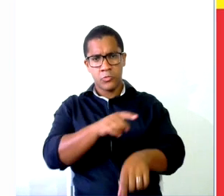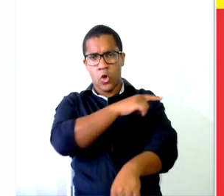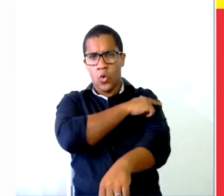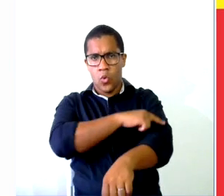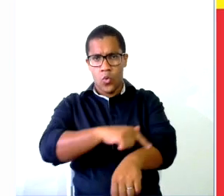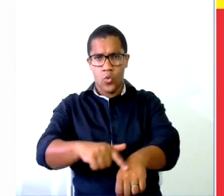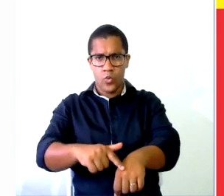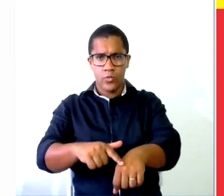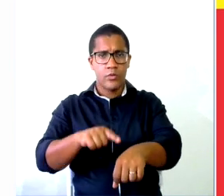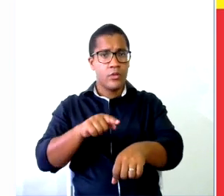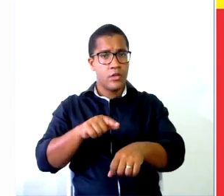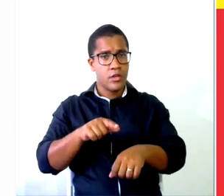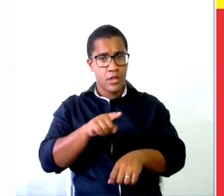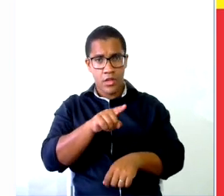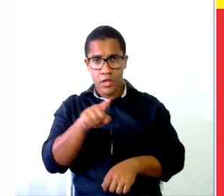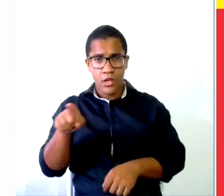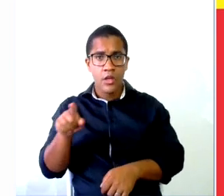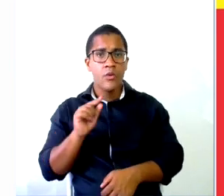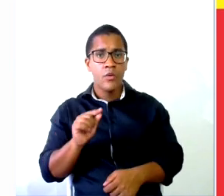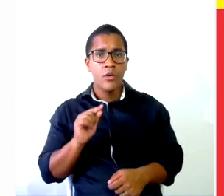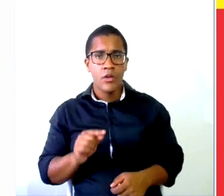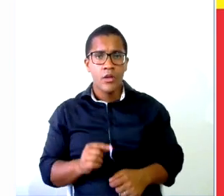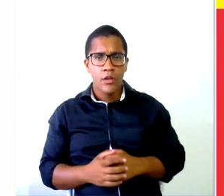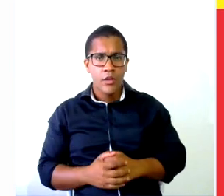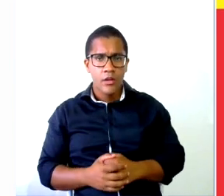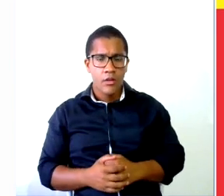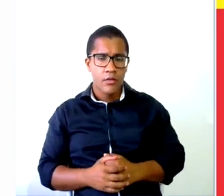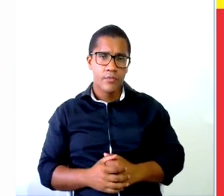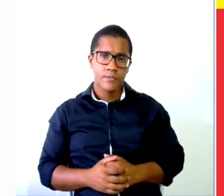morais e os tornava,